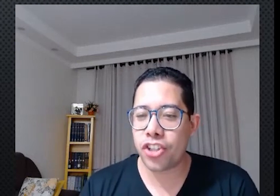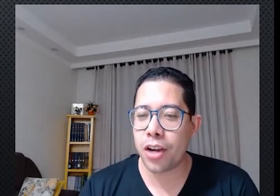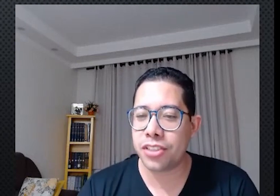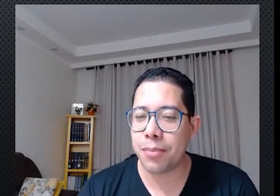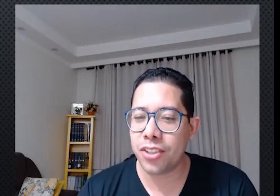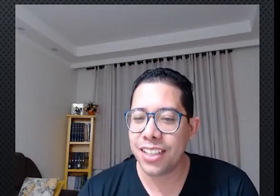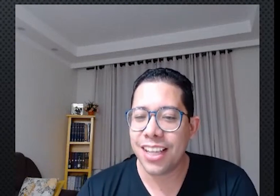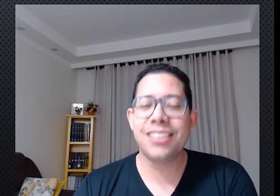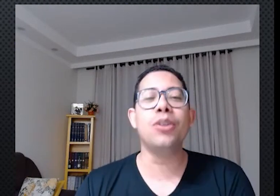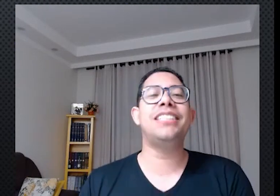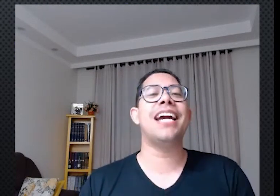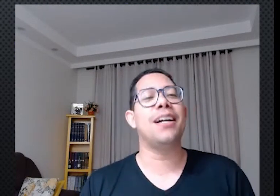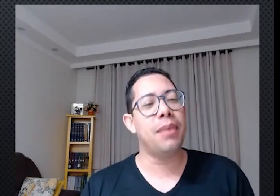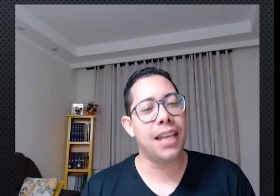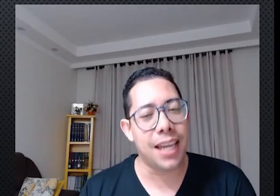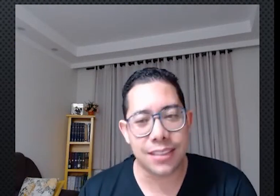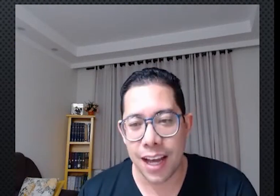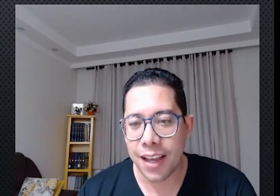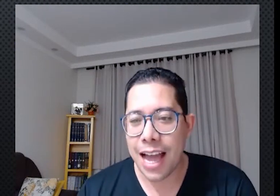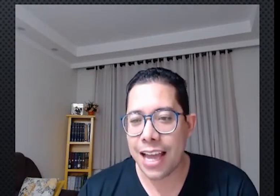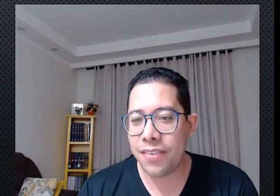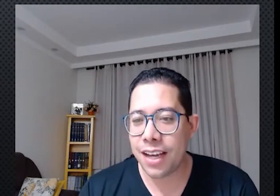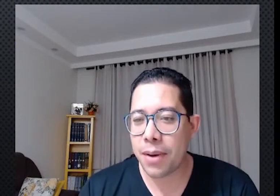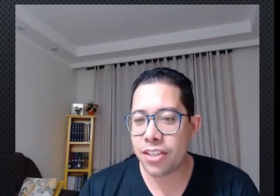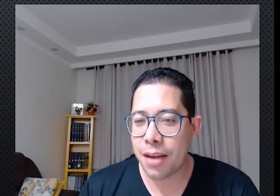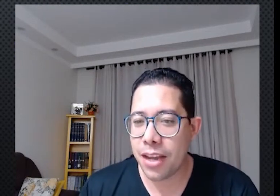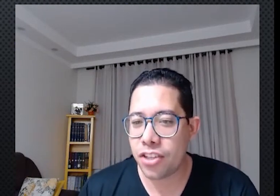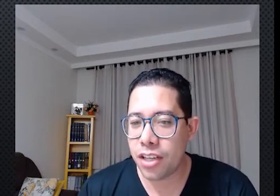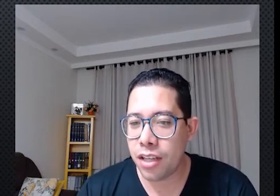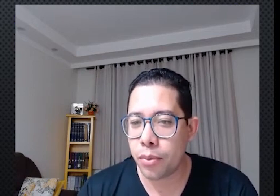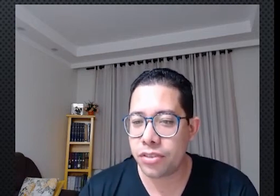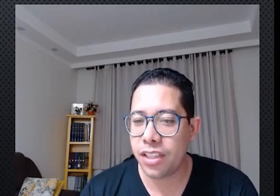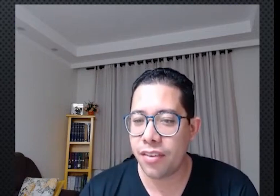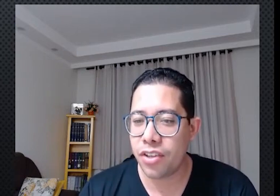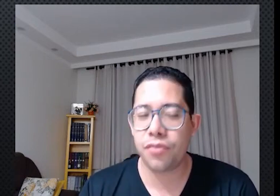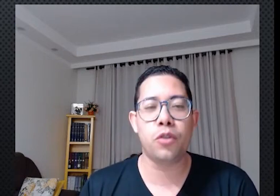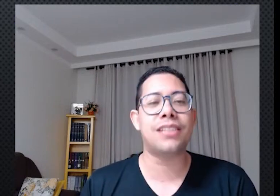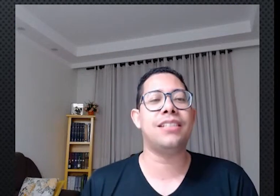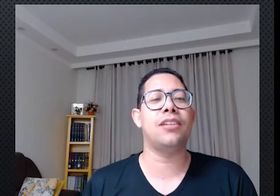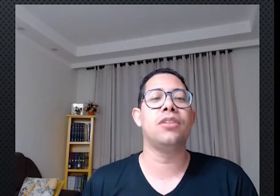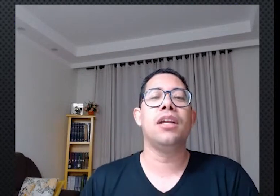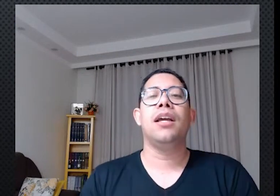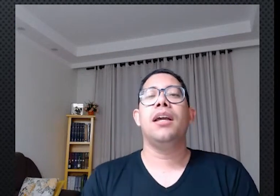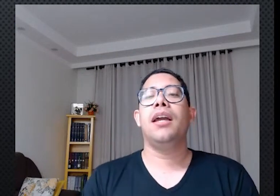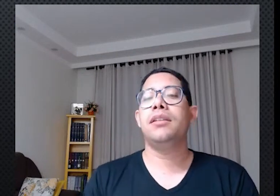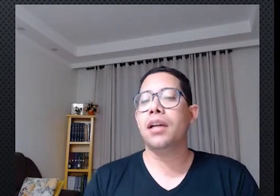o pastor chega, os irmãos já o cerca. Beleza. Aí fica praticamente impossível e difícil